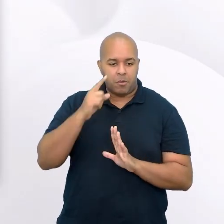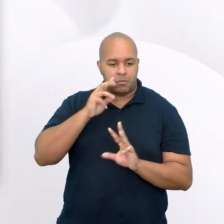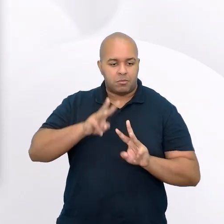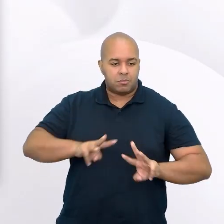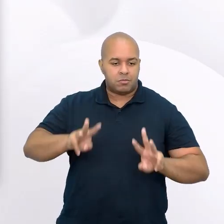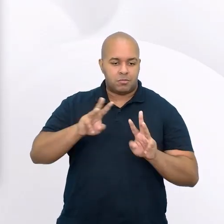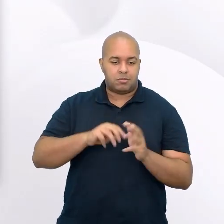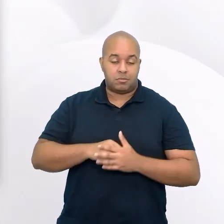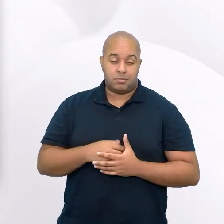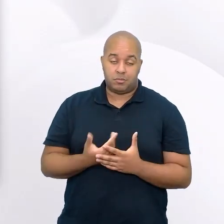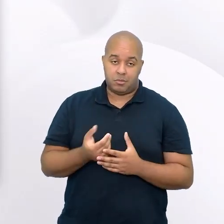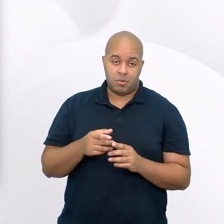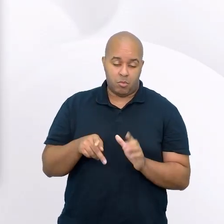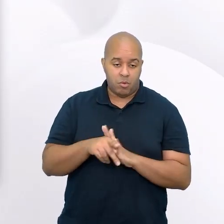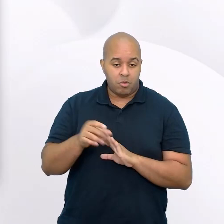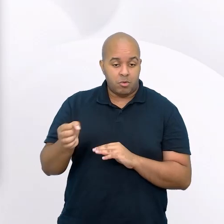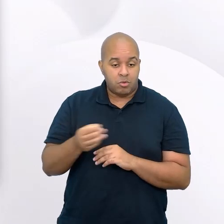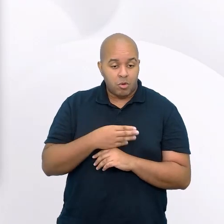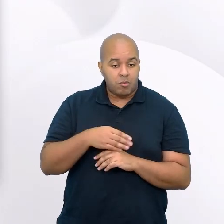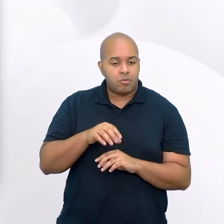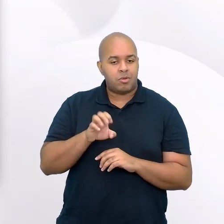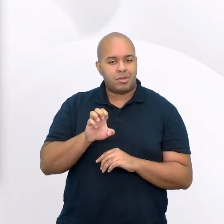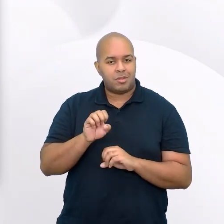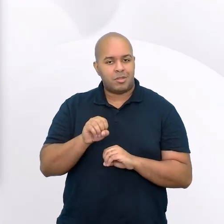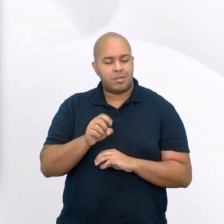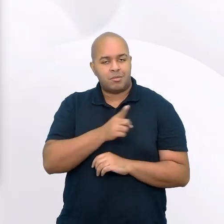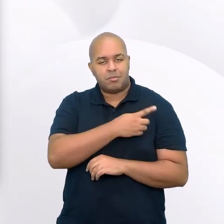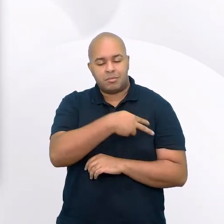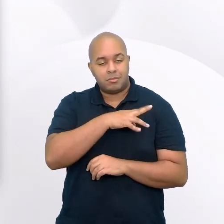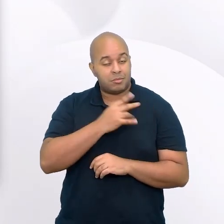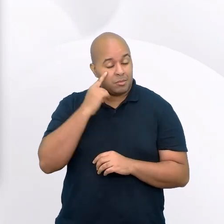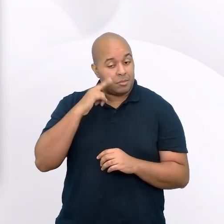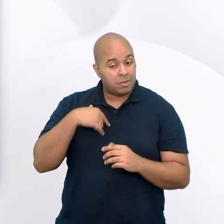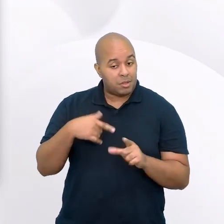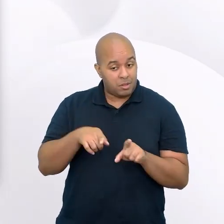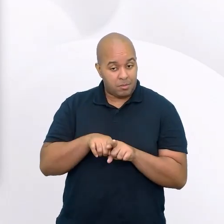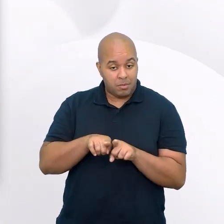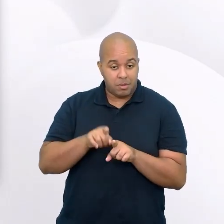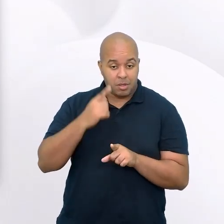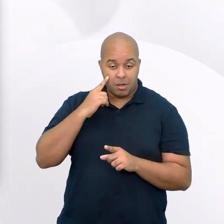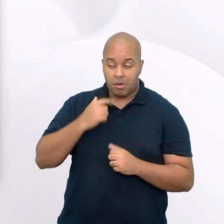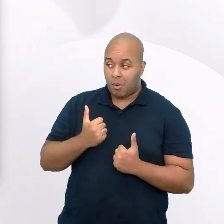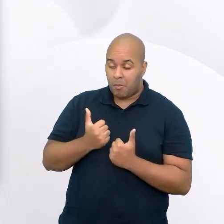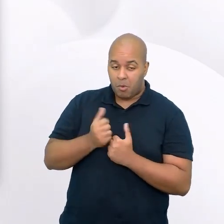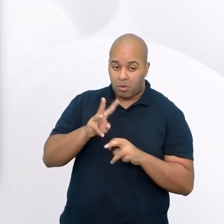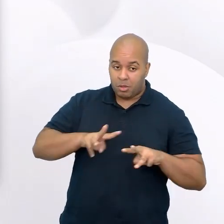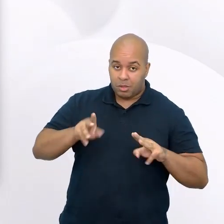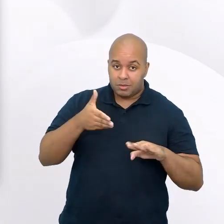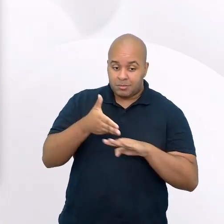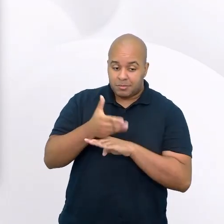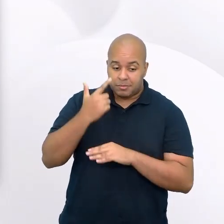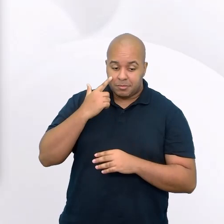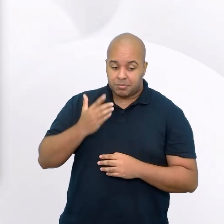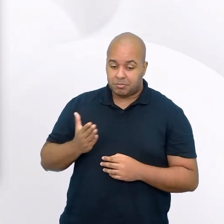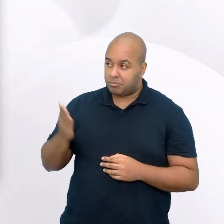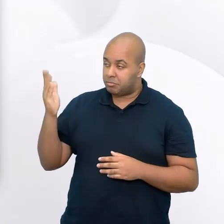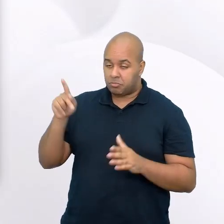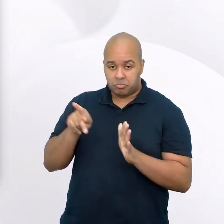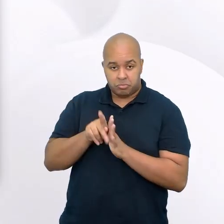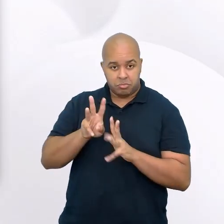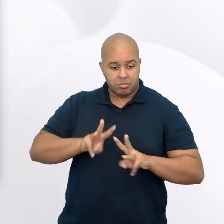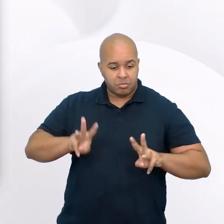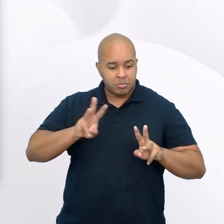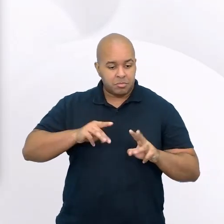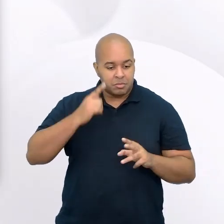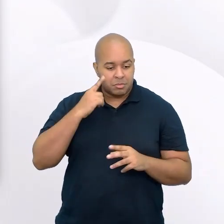pelo site do novo ensino médio Então a gente tem ali também o link de acesso para esse site